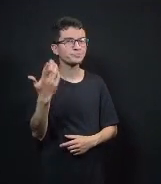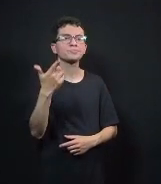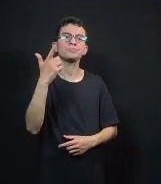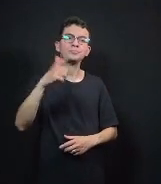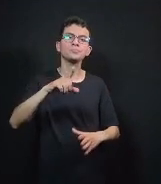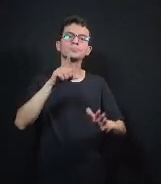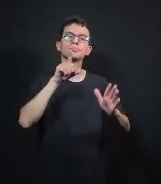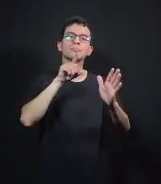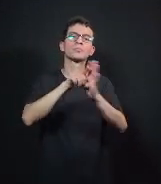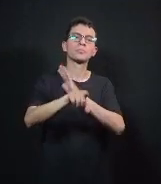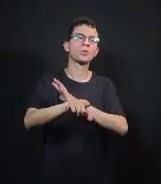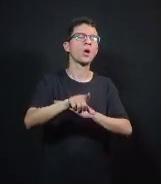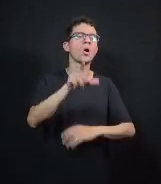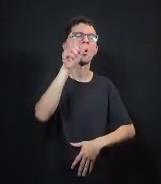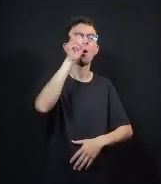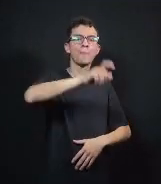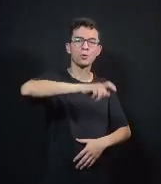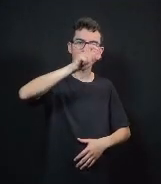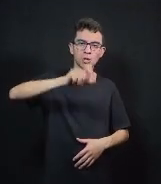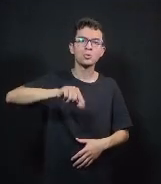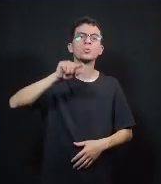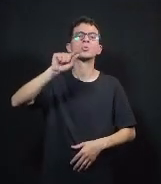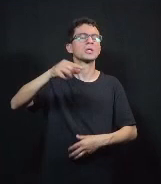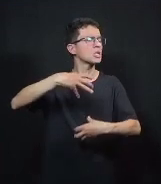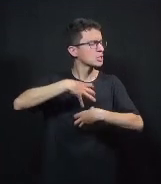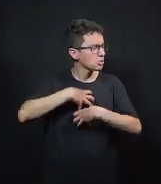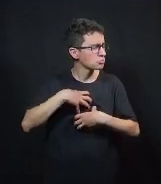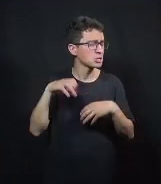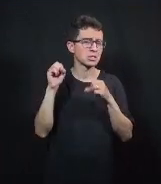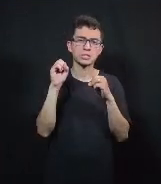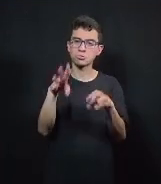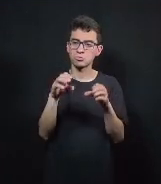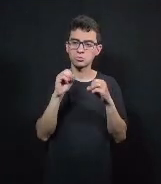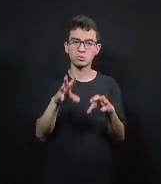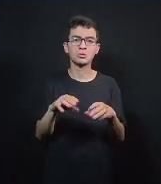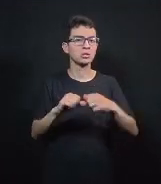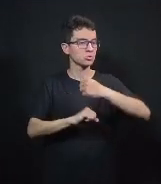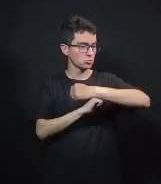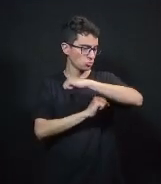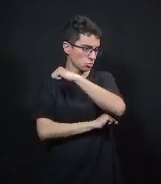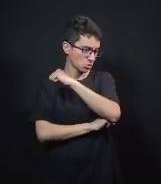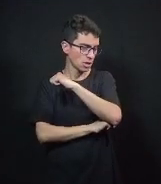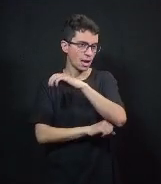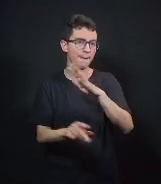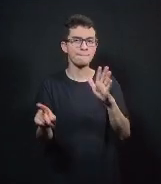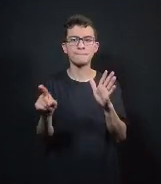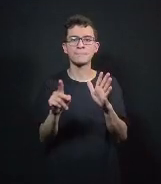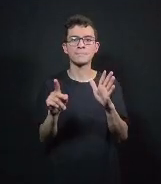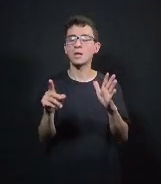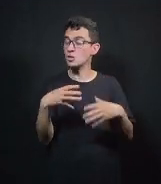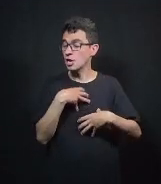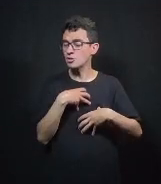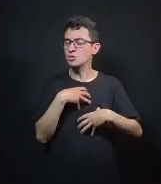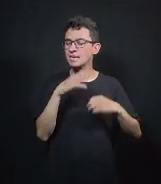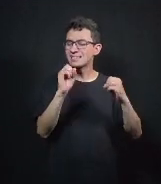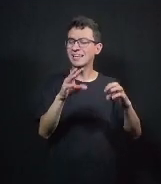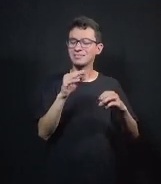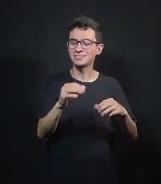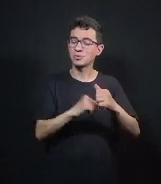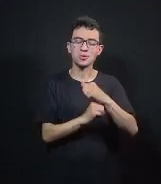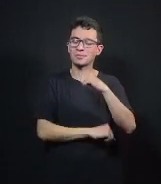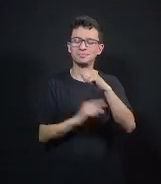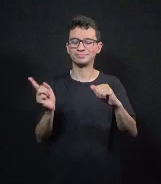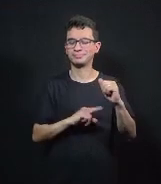você falou sobre o próprio modelo de educação. Então, tem uma questão que é mudança estrutural do modelo e tem uma questão que seria, digamos,